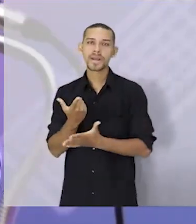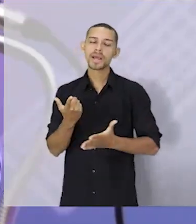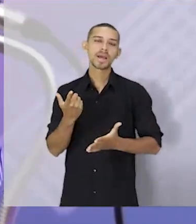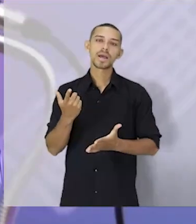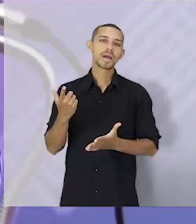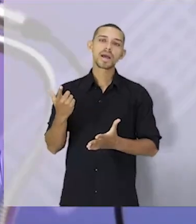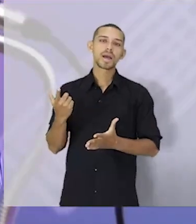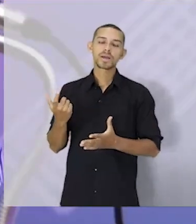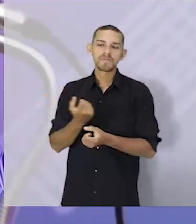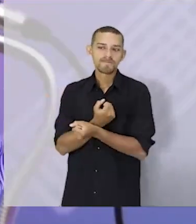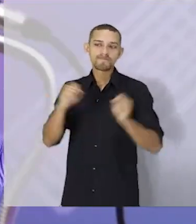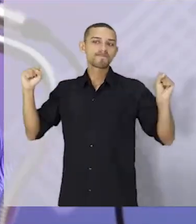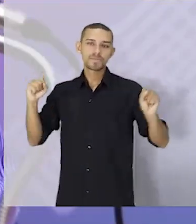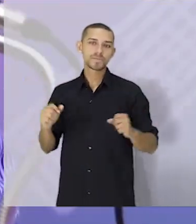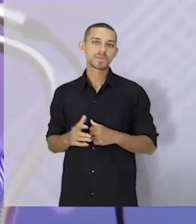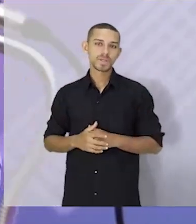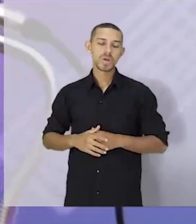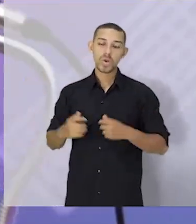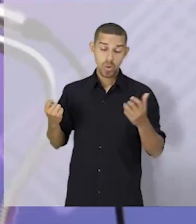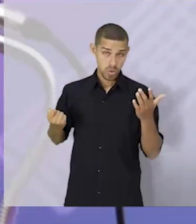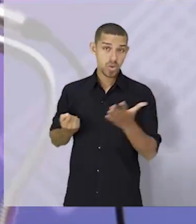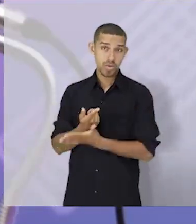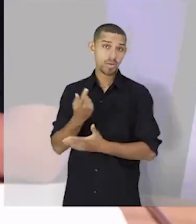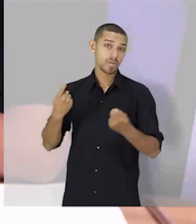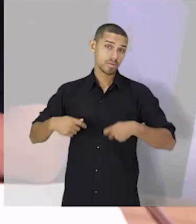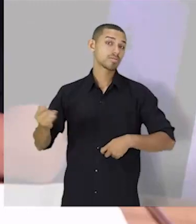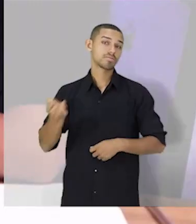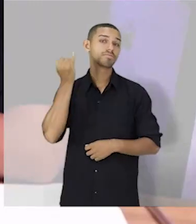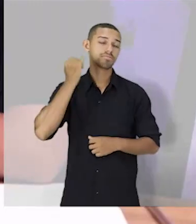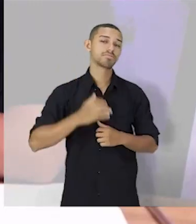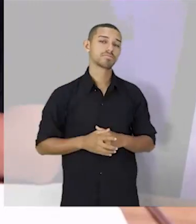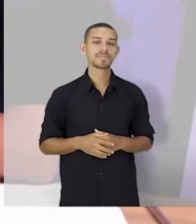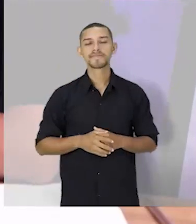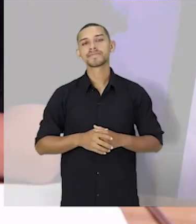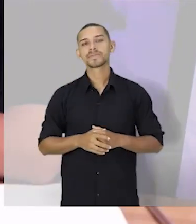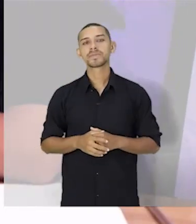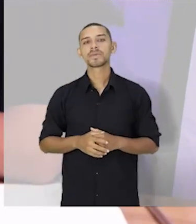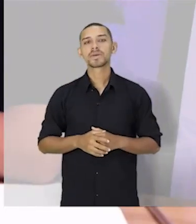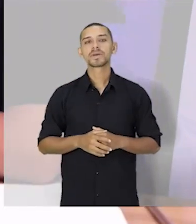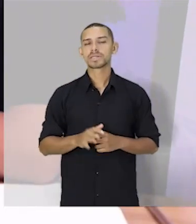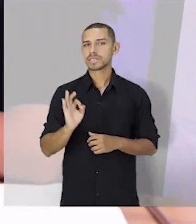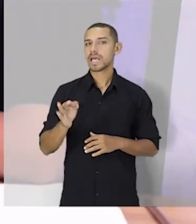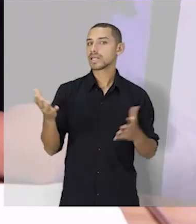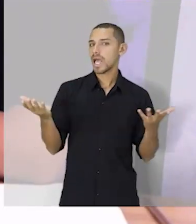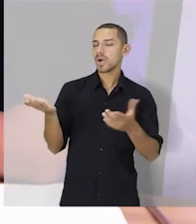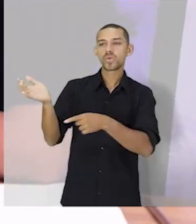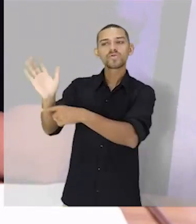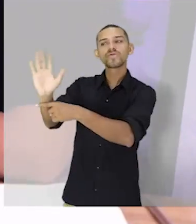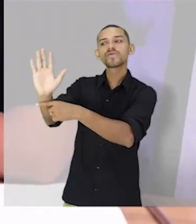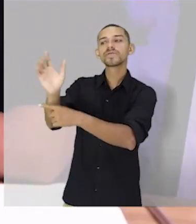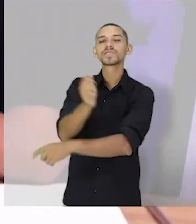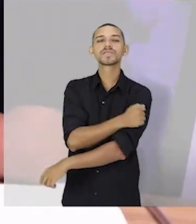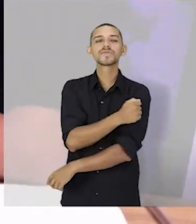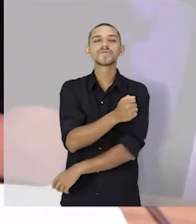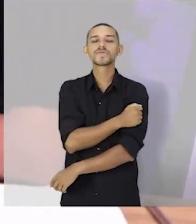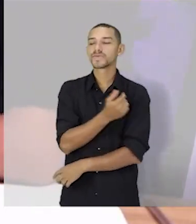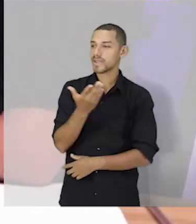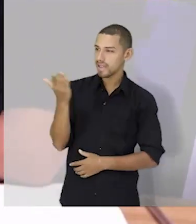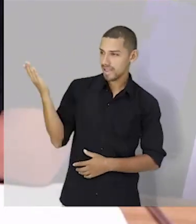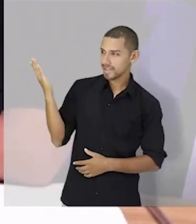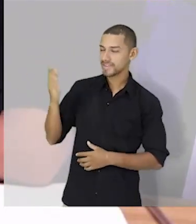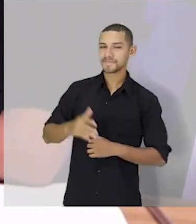impulso. Compre porque é necessário. Certo. Agora a gente vai assistir o vídeo dos nossos